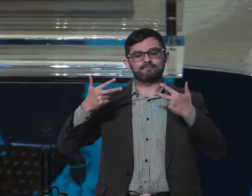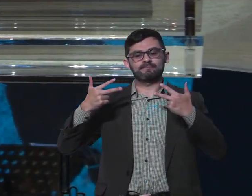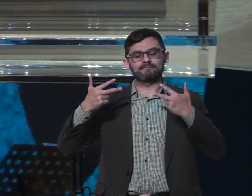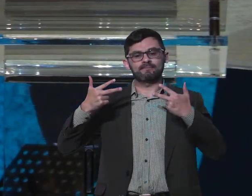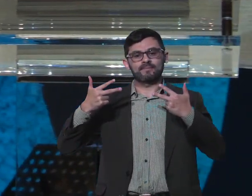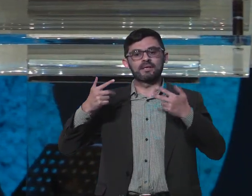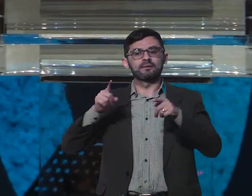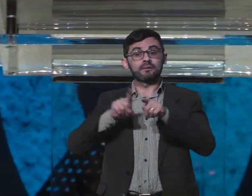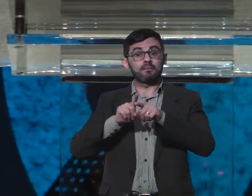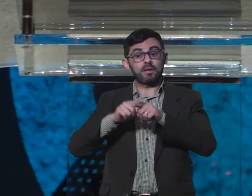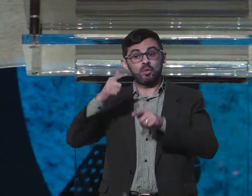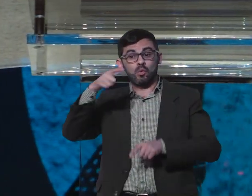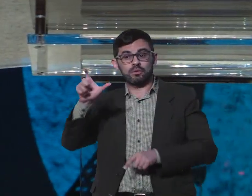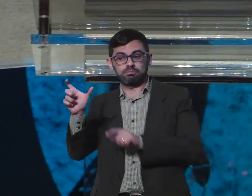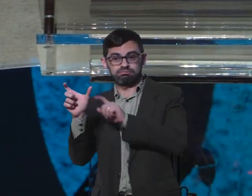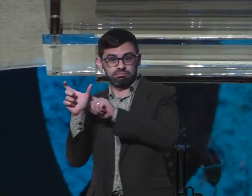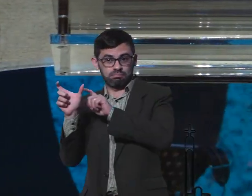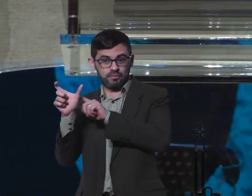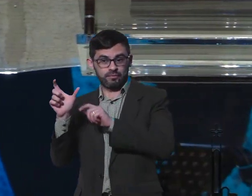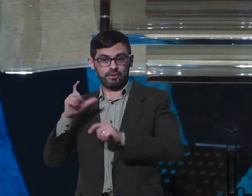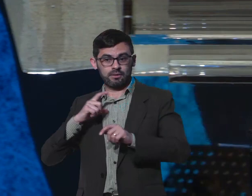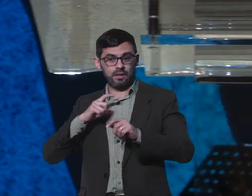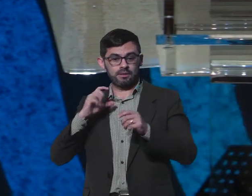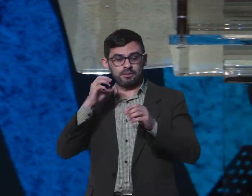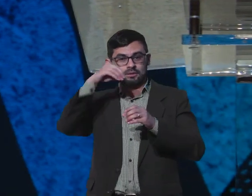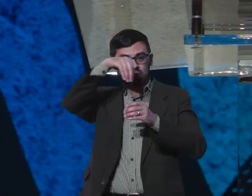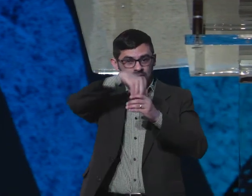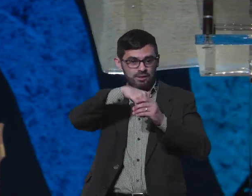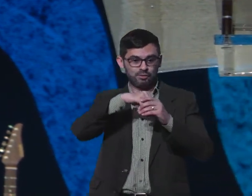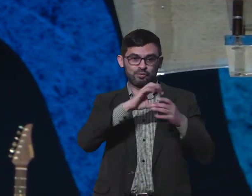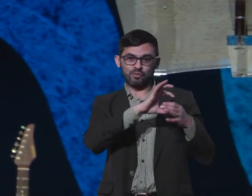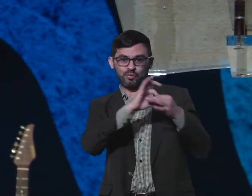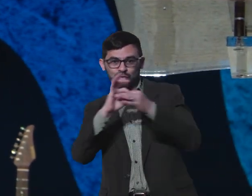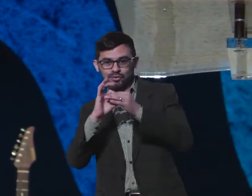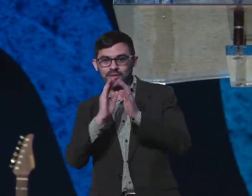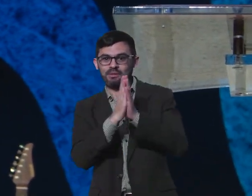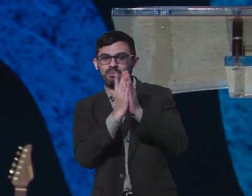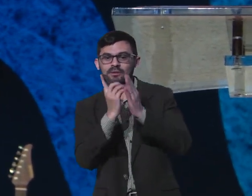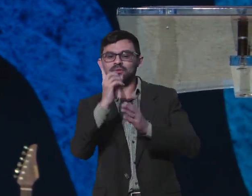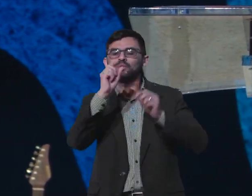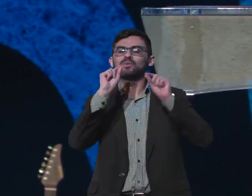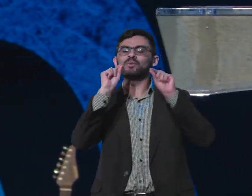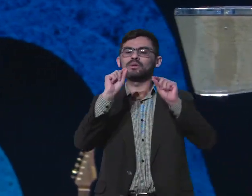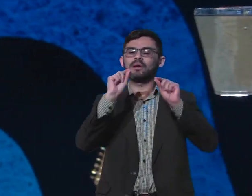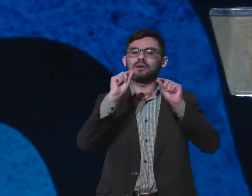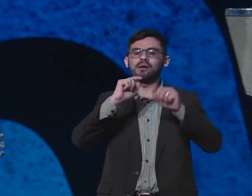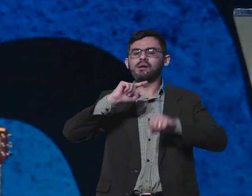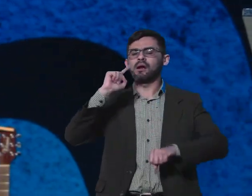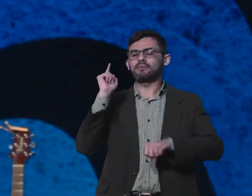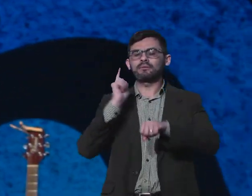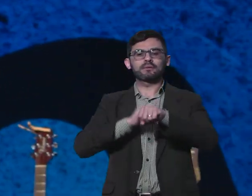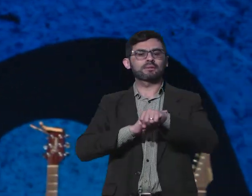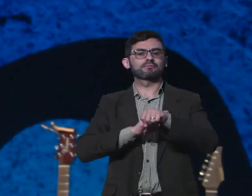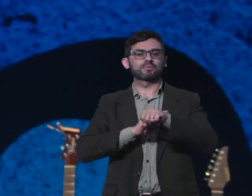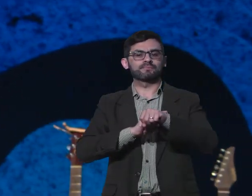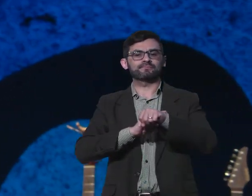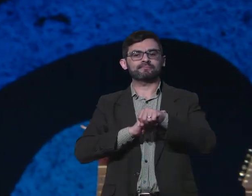Uma outra palavra que nós temos no conceito bíblico relacionado a tempo